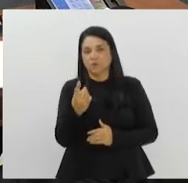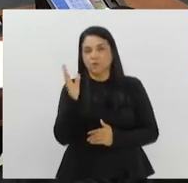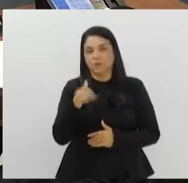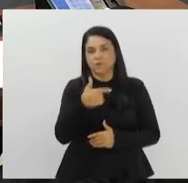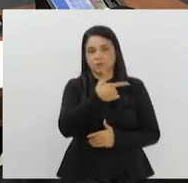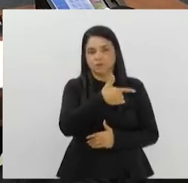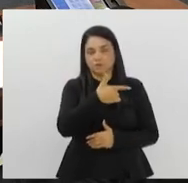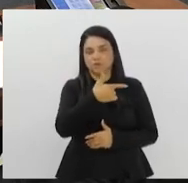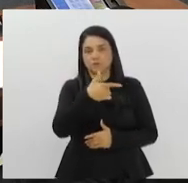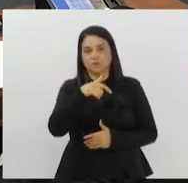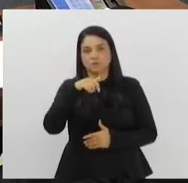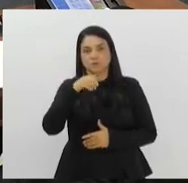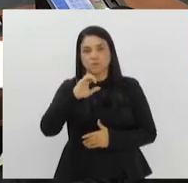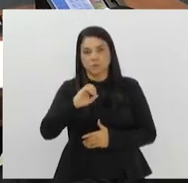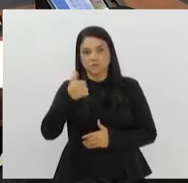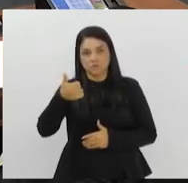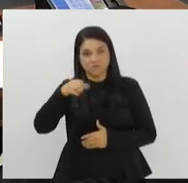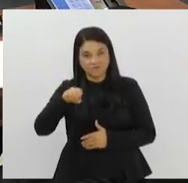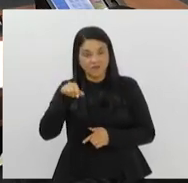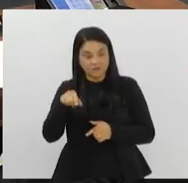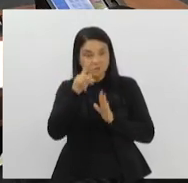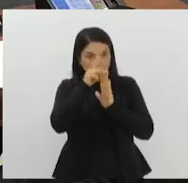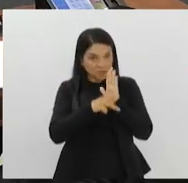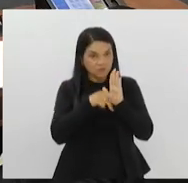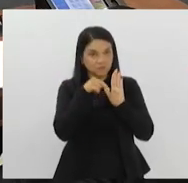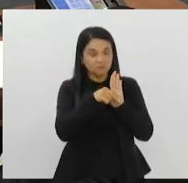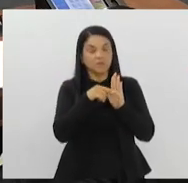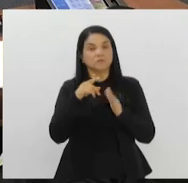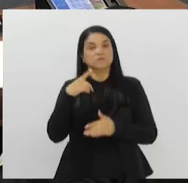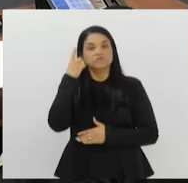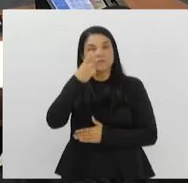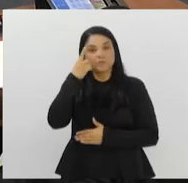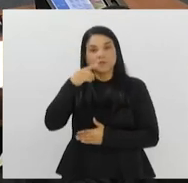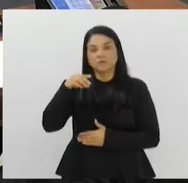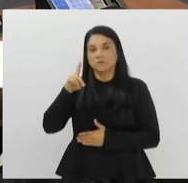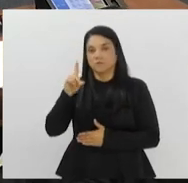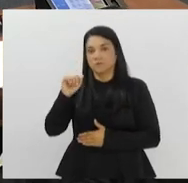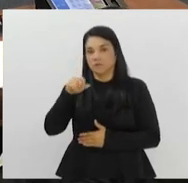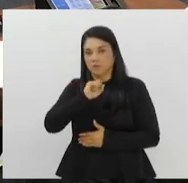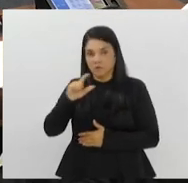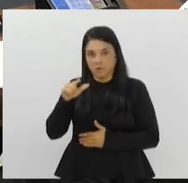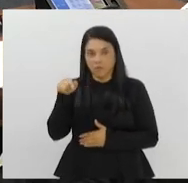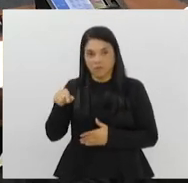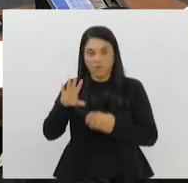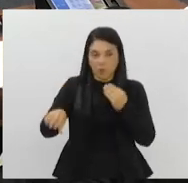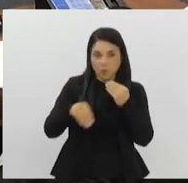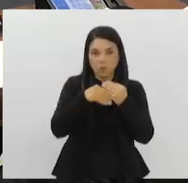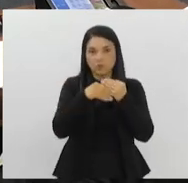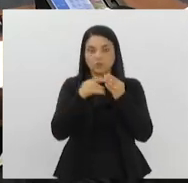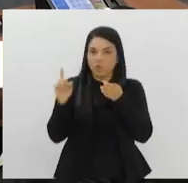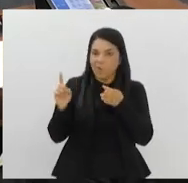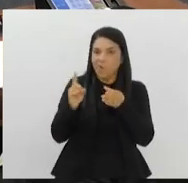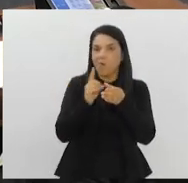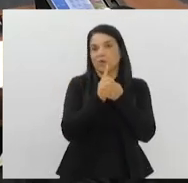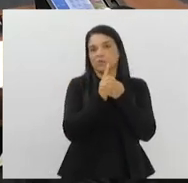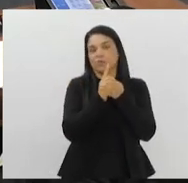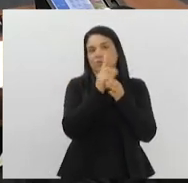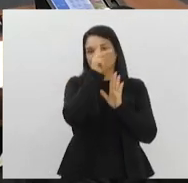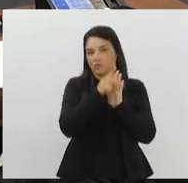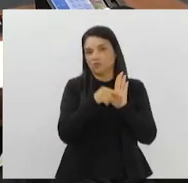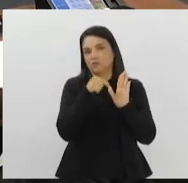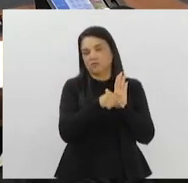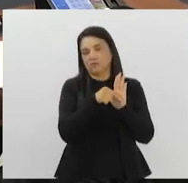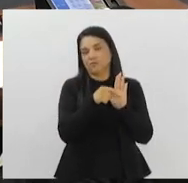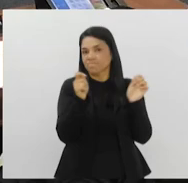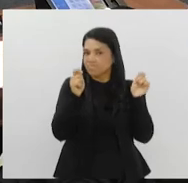2019. Inclusive, esse projeto é do deputado Daniel Librelon e ele já está, foi incluído como coautor do projeto em questão. Então, vale